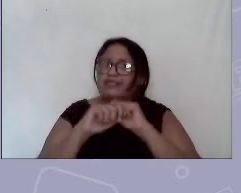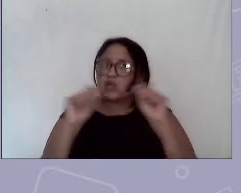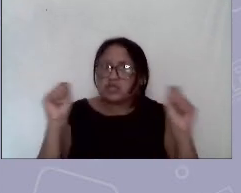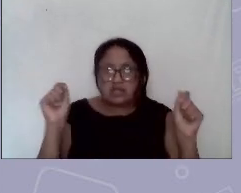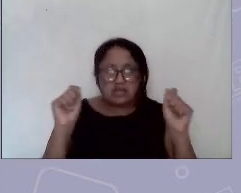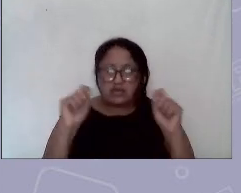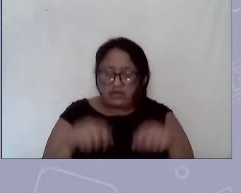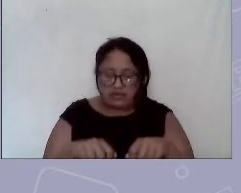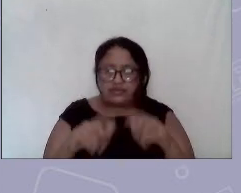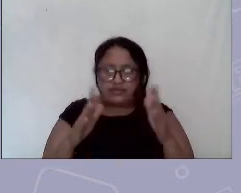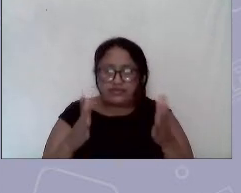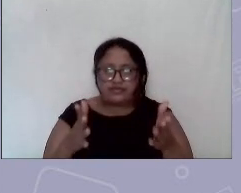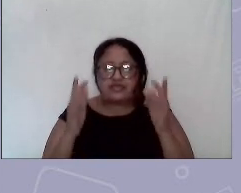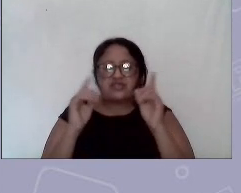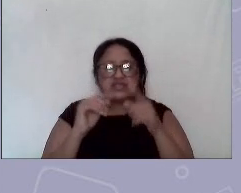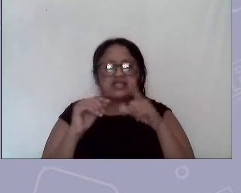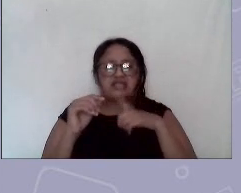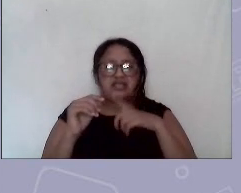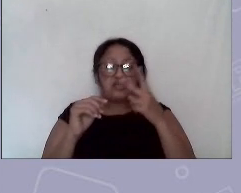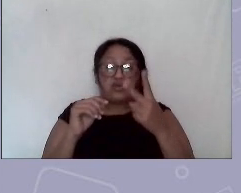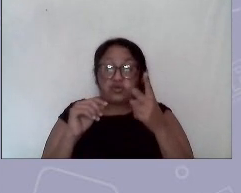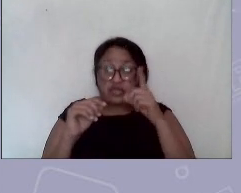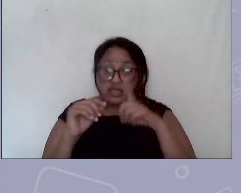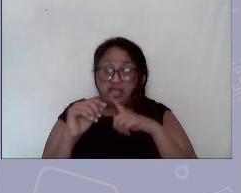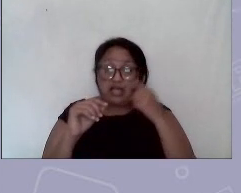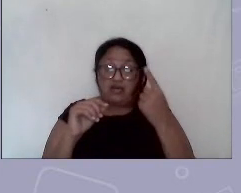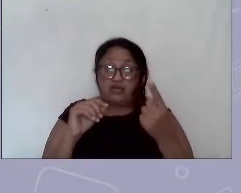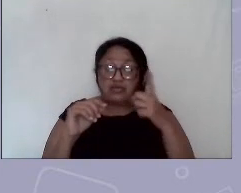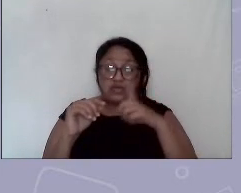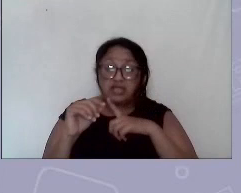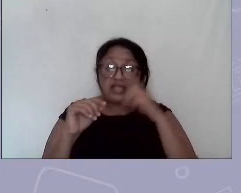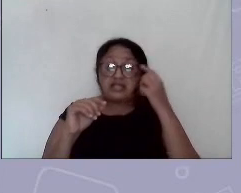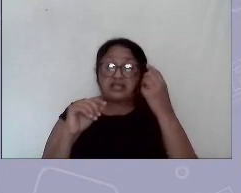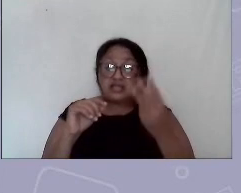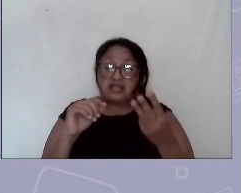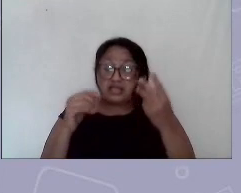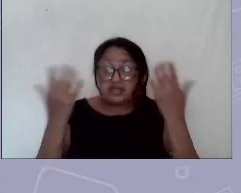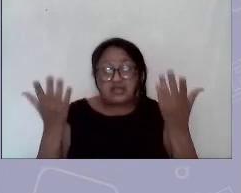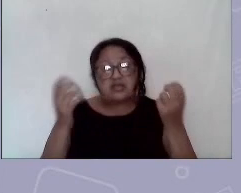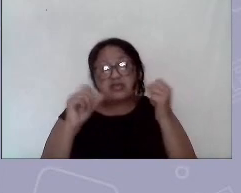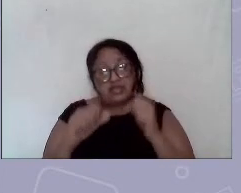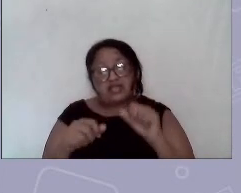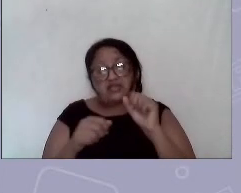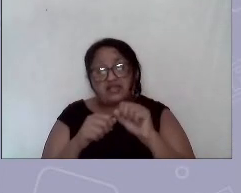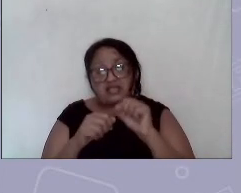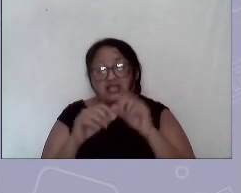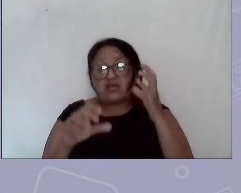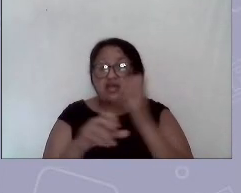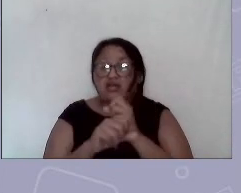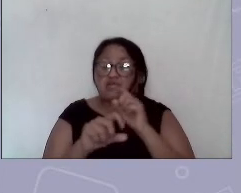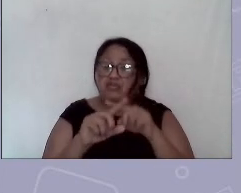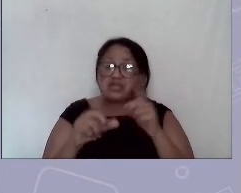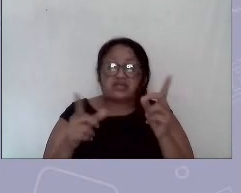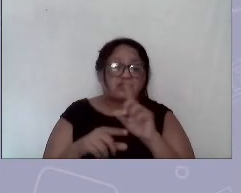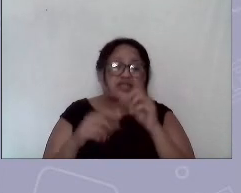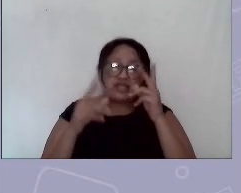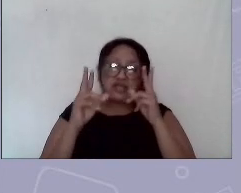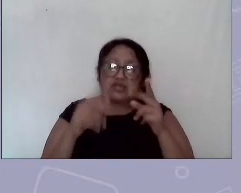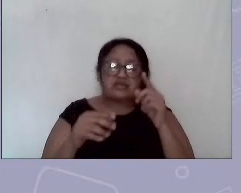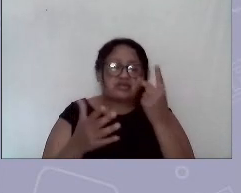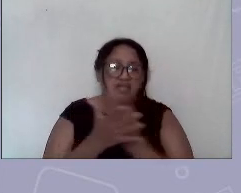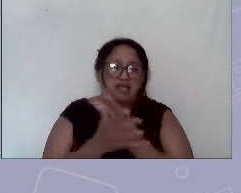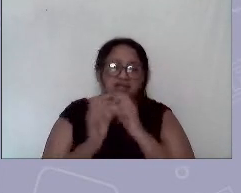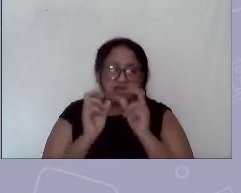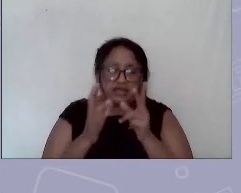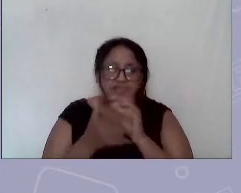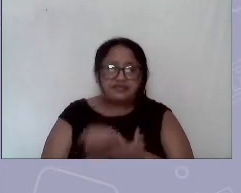e você tem ainda a trajetória 1 e a trajetória 3 que você poderia também fazer o cálculo mas não é a mesma então está incorreto ok?